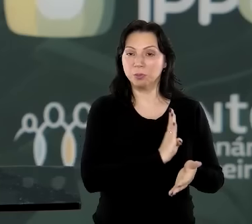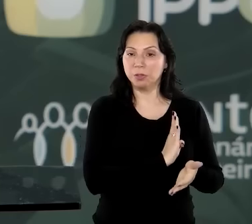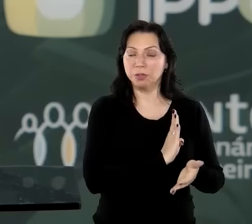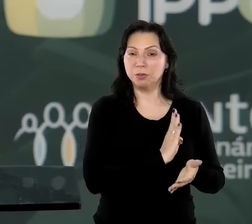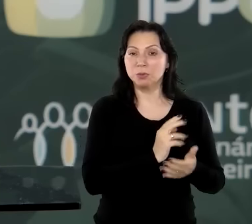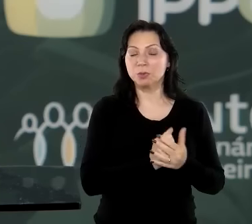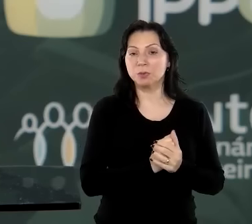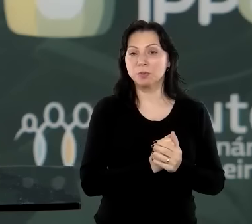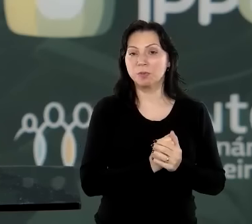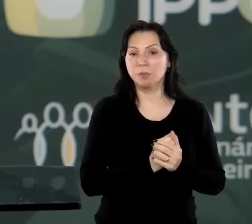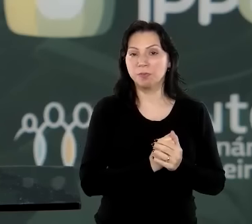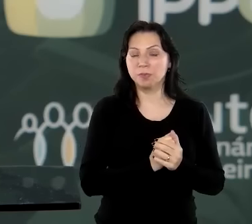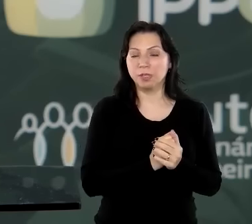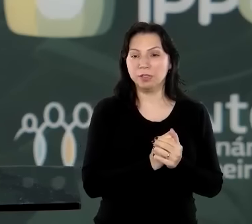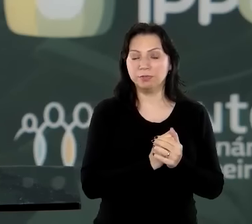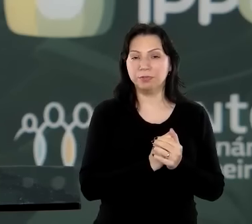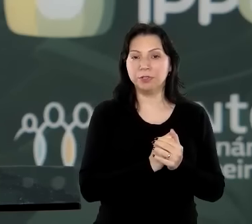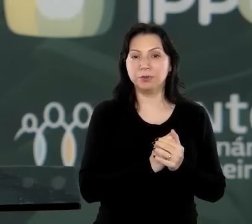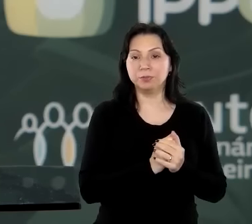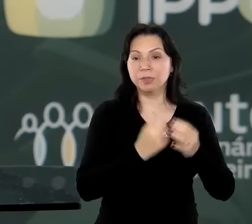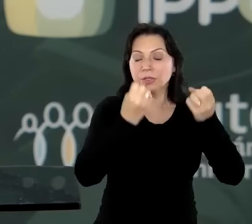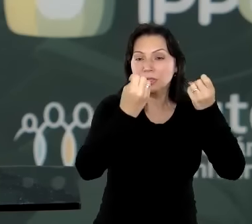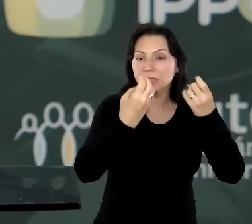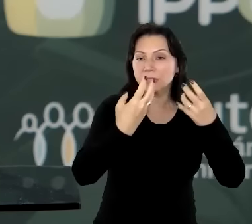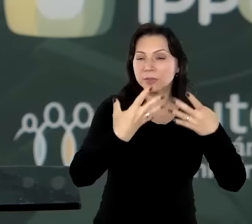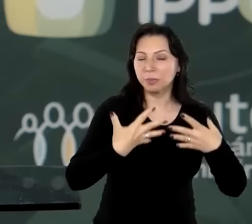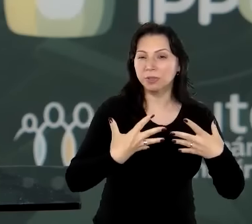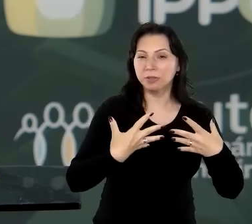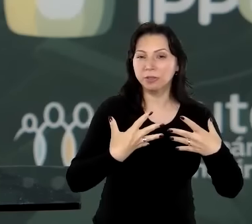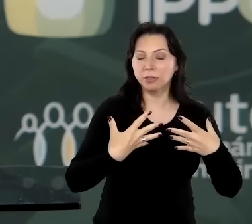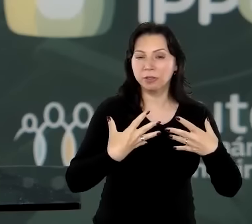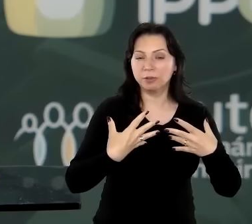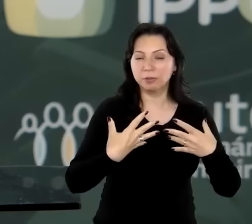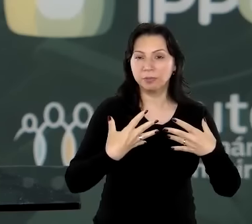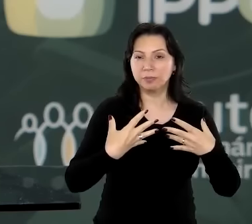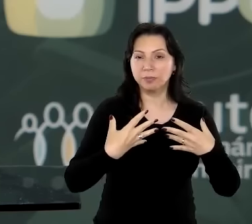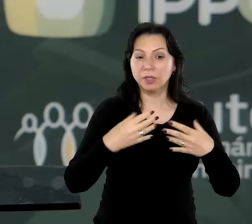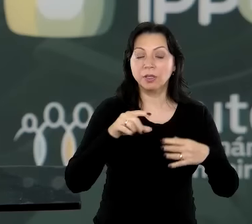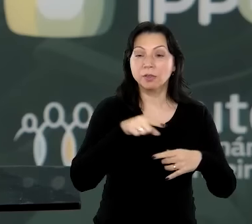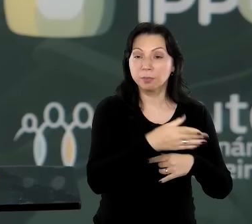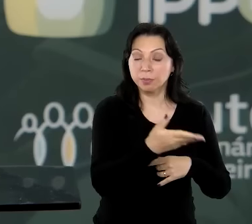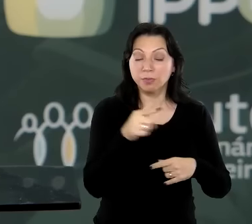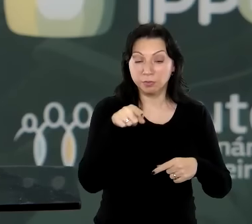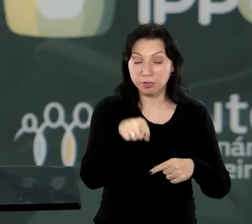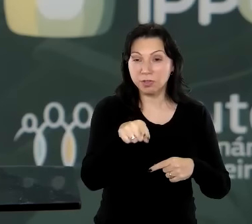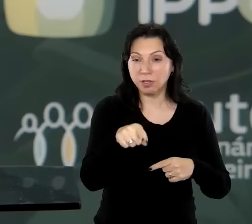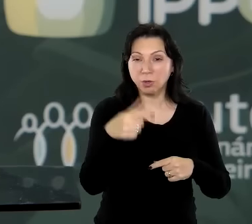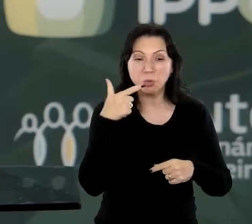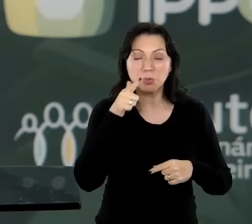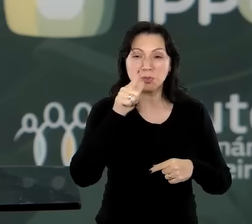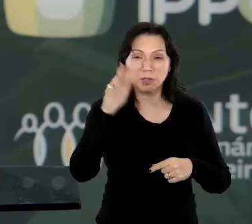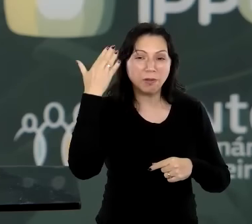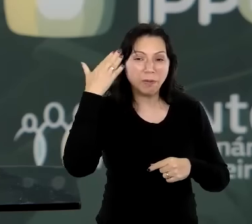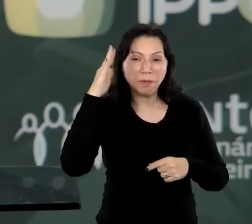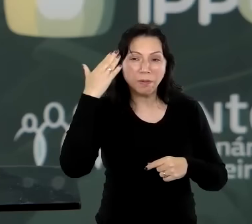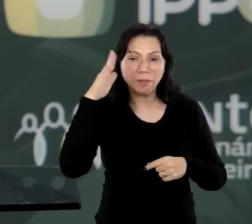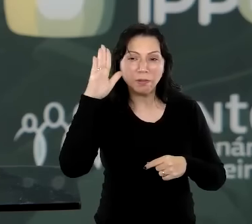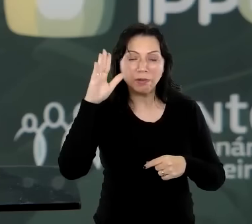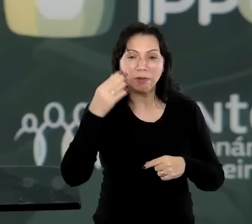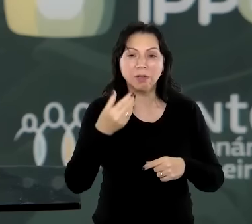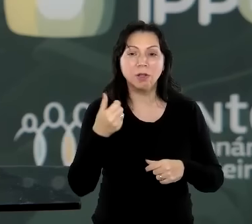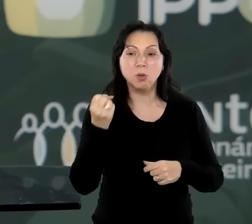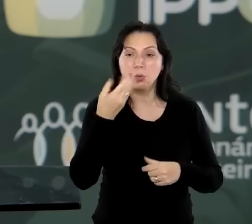a chave hermenêutica para você entender o Antigo Testamento. Esta